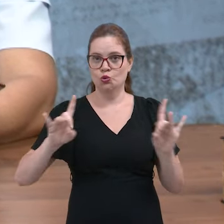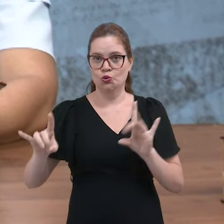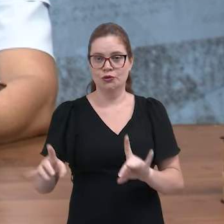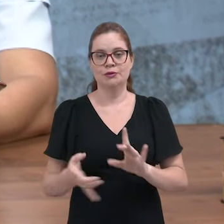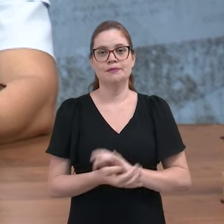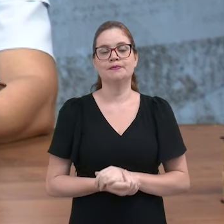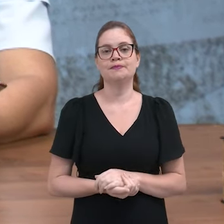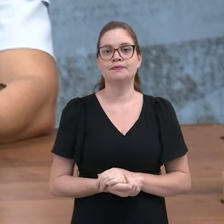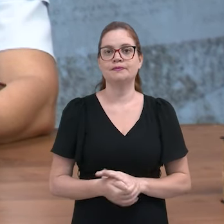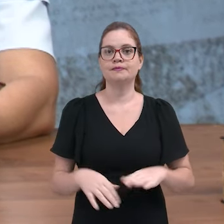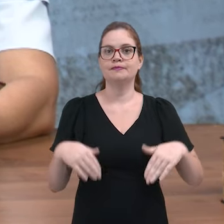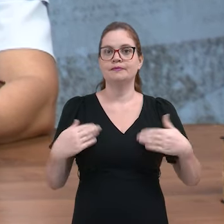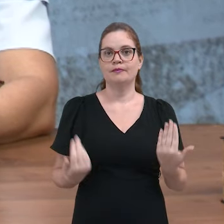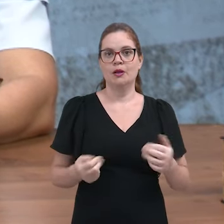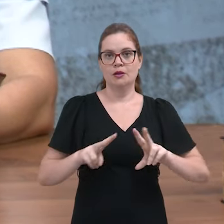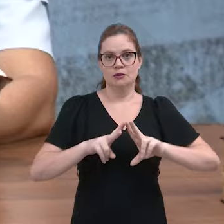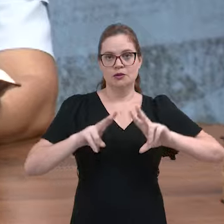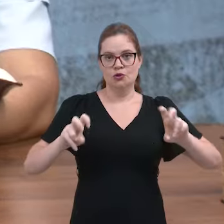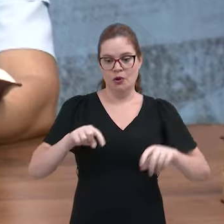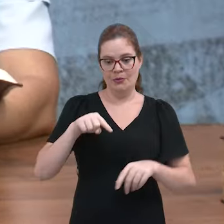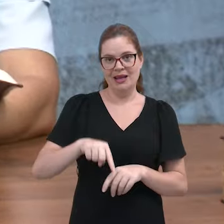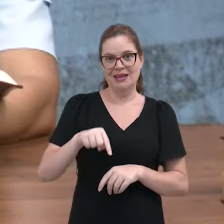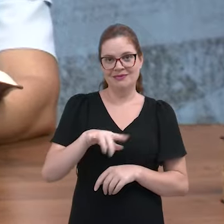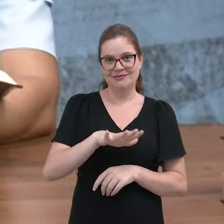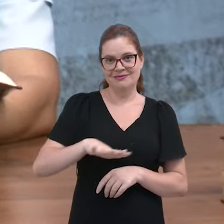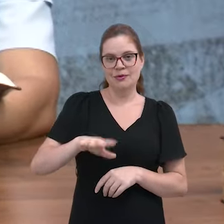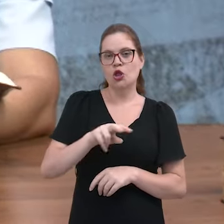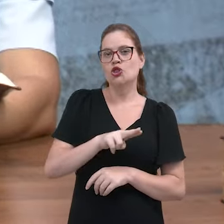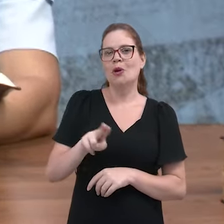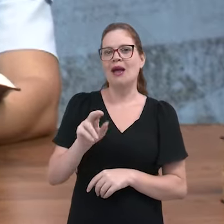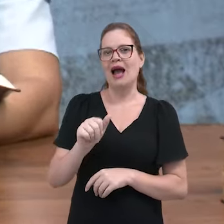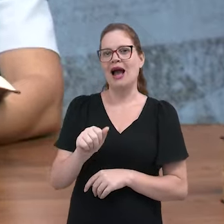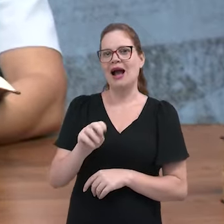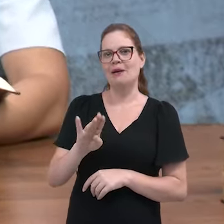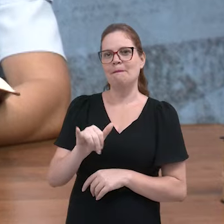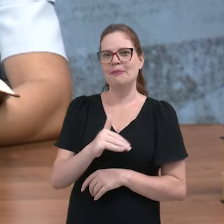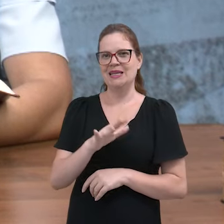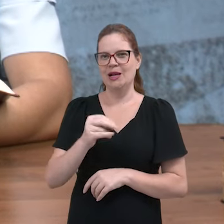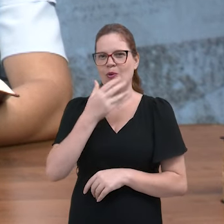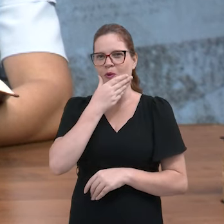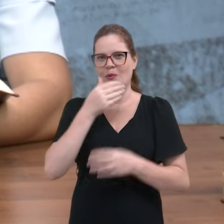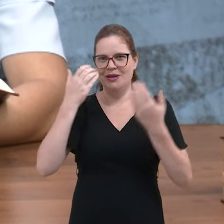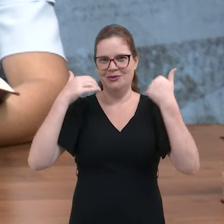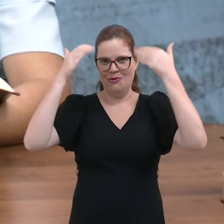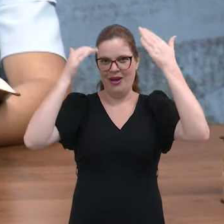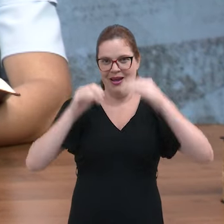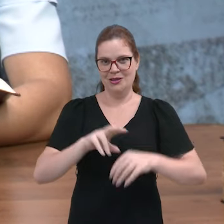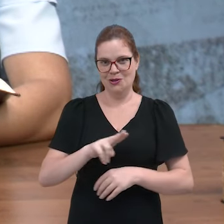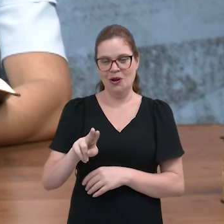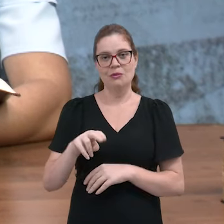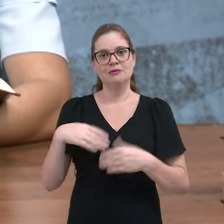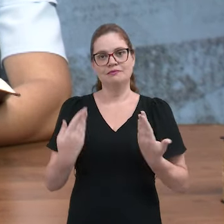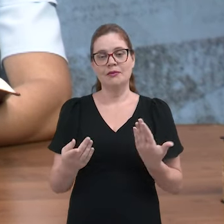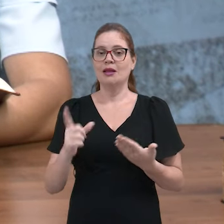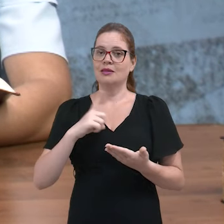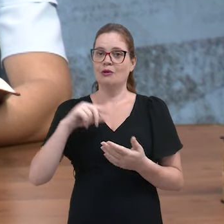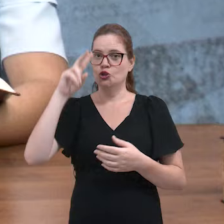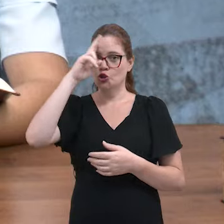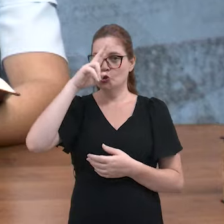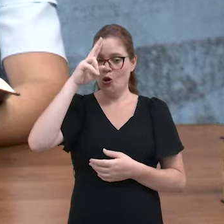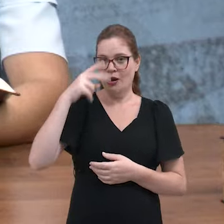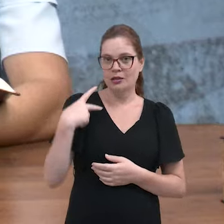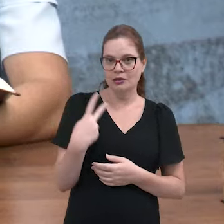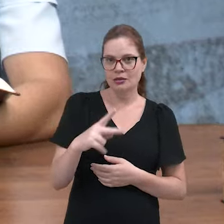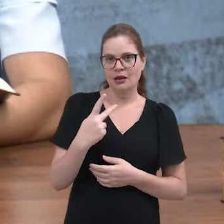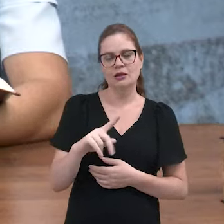mais dos sucessos de Abião e a tudo quanto fez, porventura não está escrito no